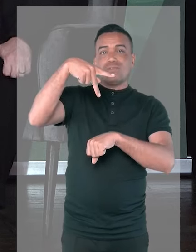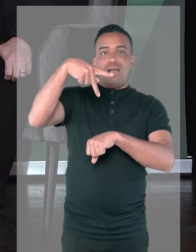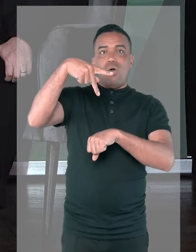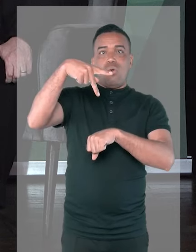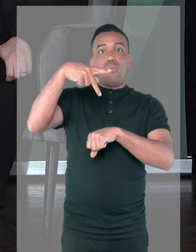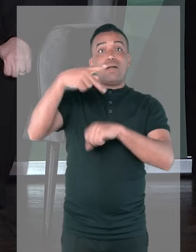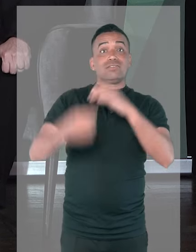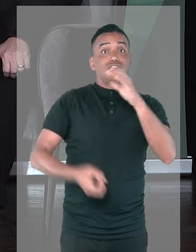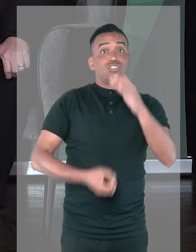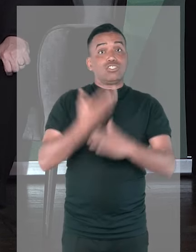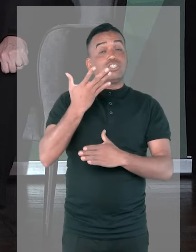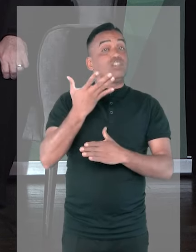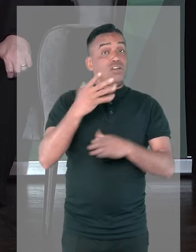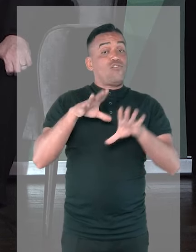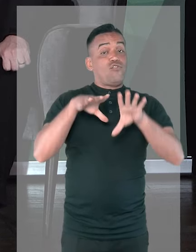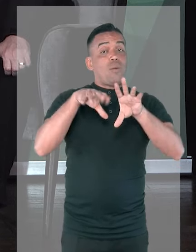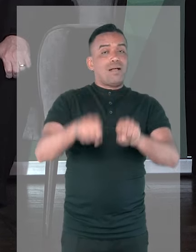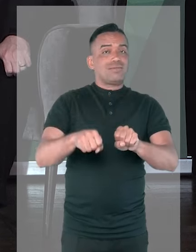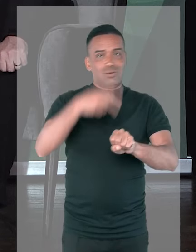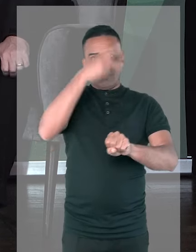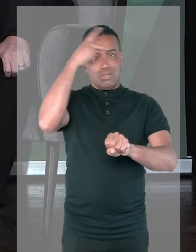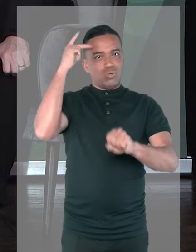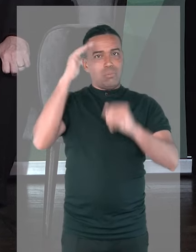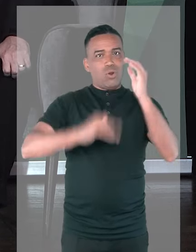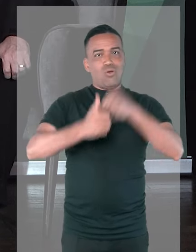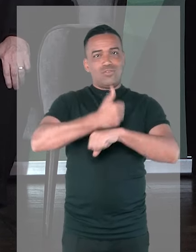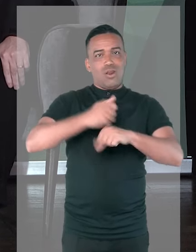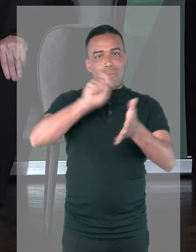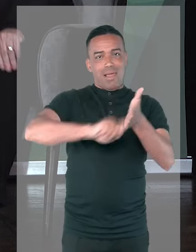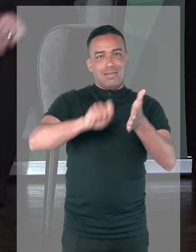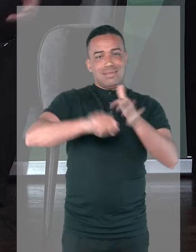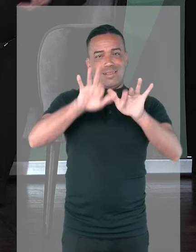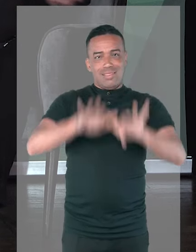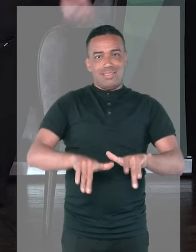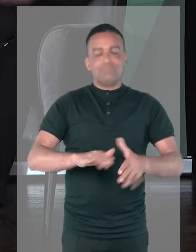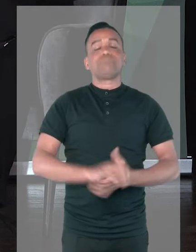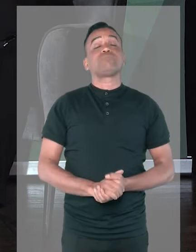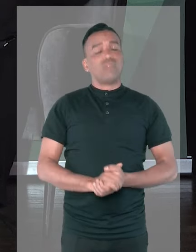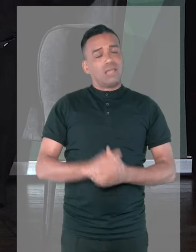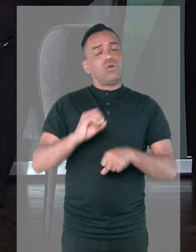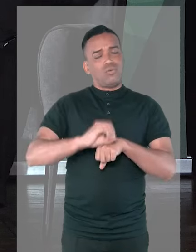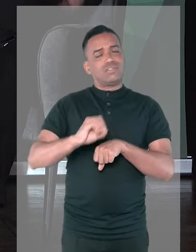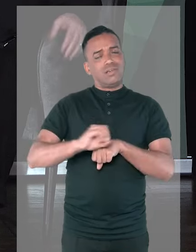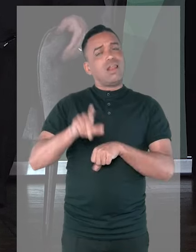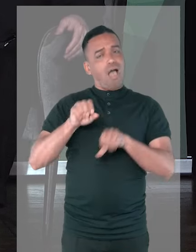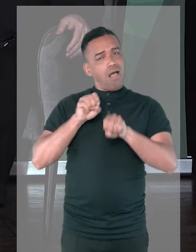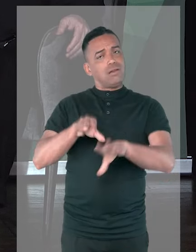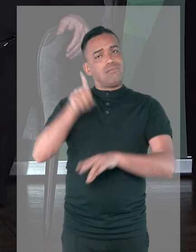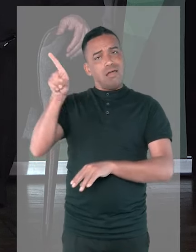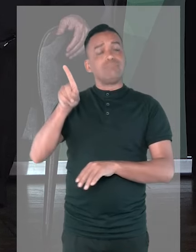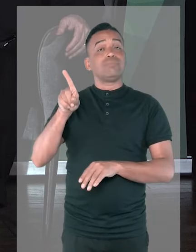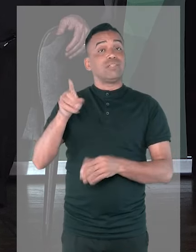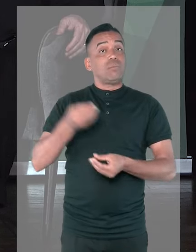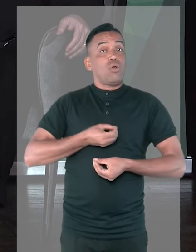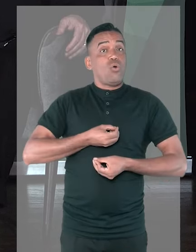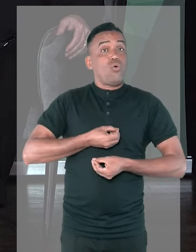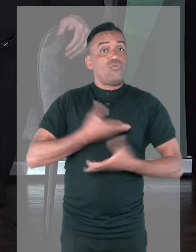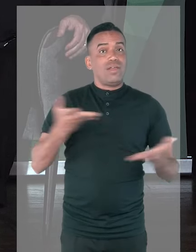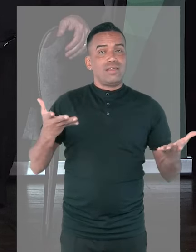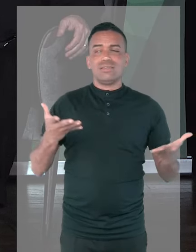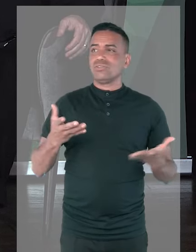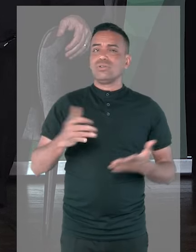de escritores. Também dou regularmente aulas lá. E algumas oficinas eu também ofereço diretamente.